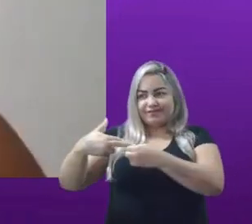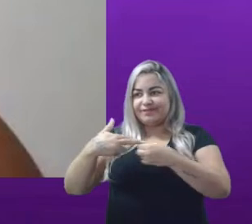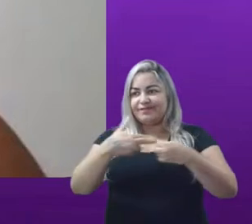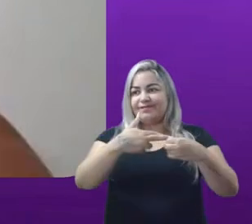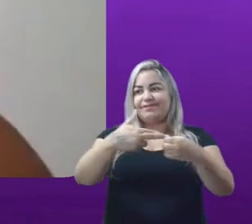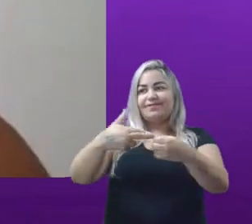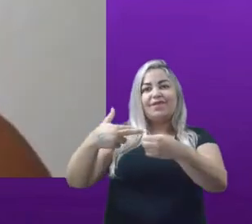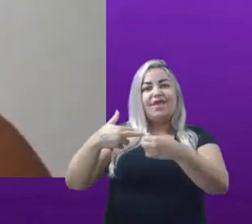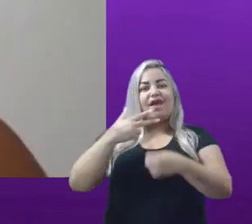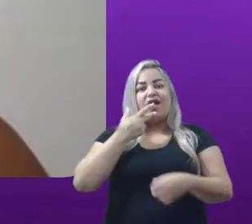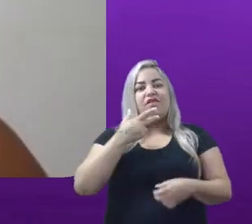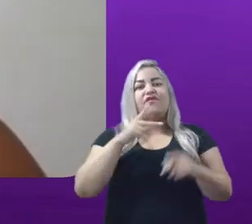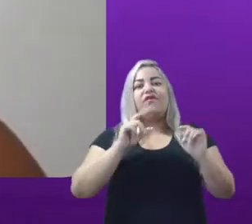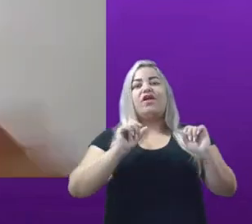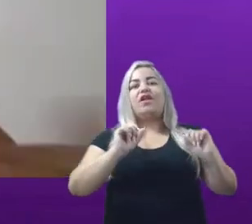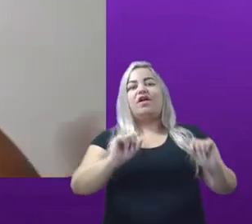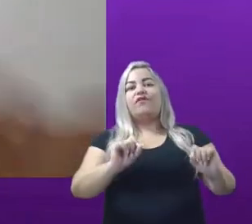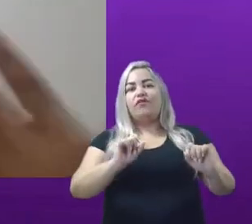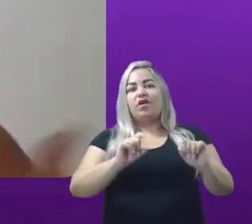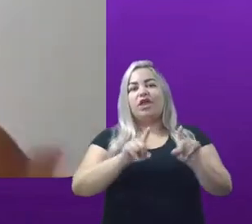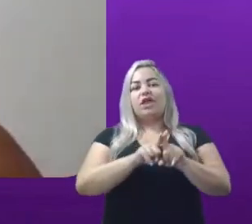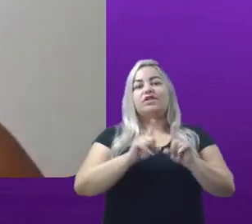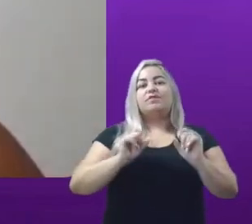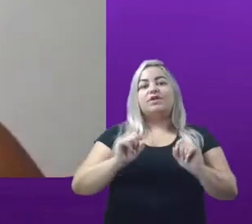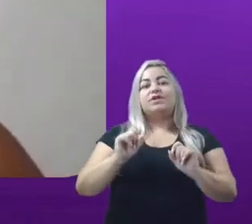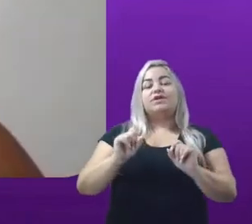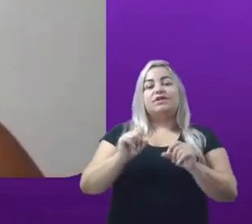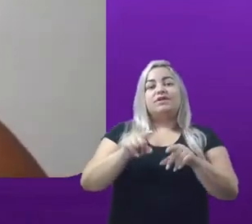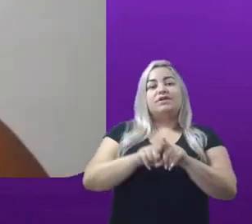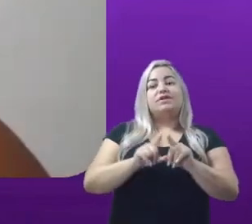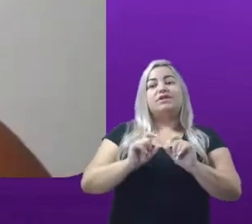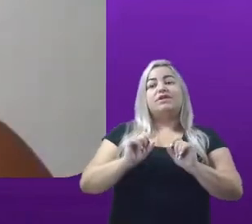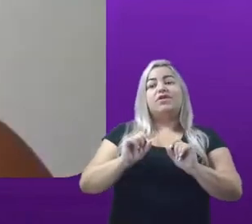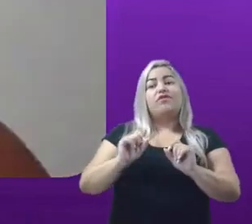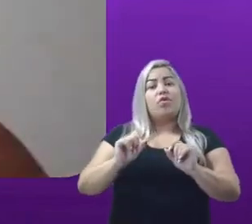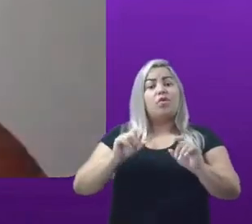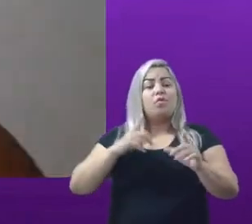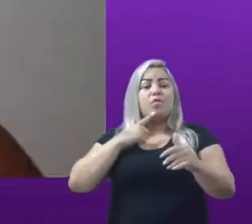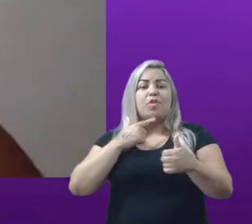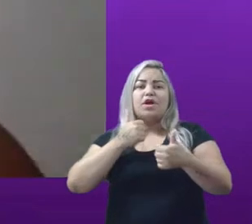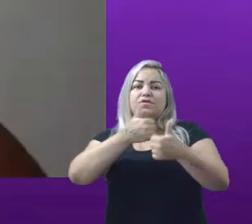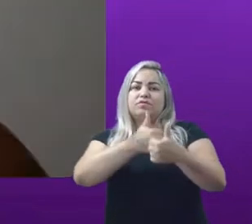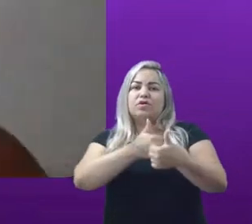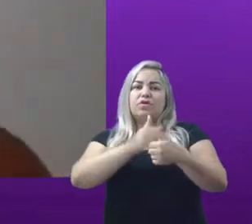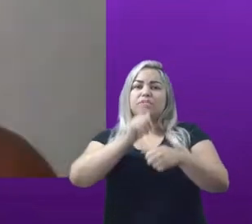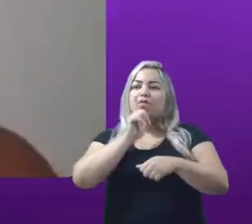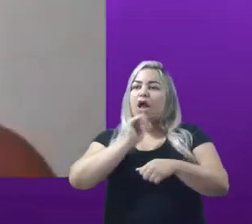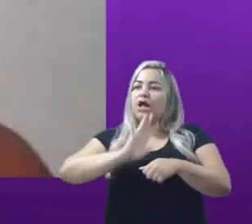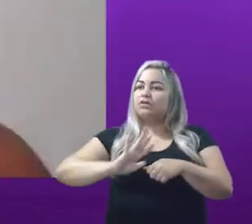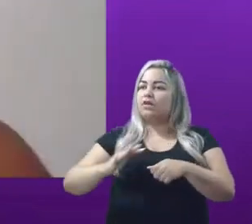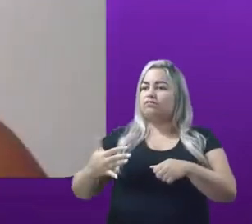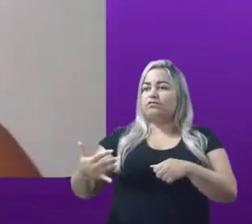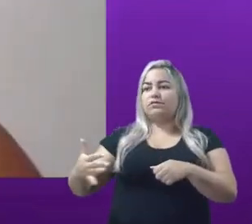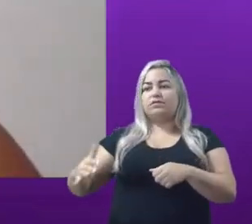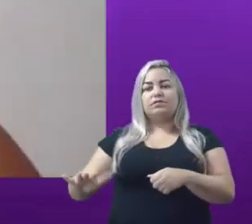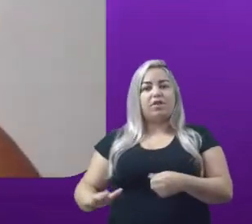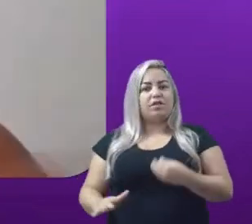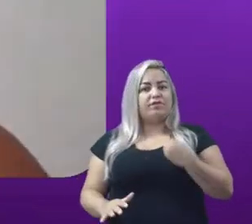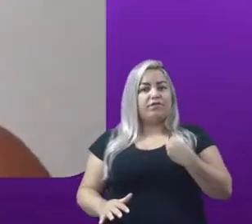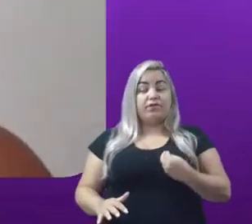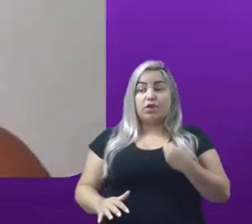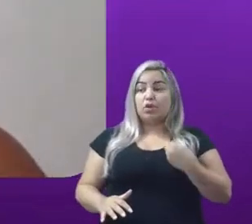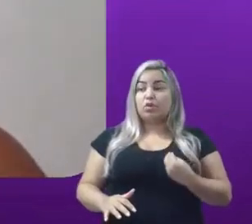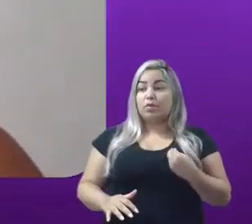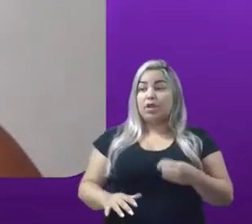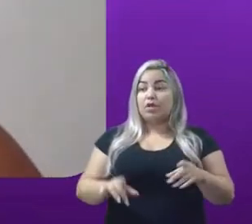elas viviam, e muitas delas, principalmente as que ficam mais próximas da lagoa, elas viviam numa situação